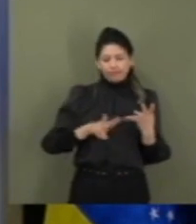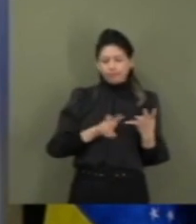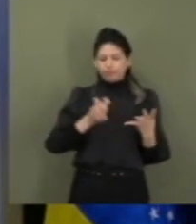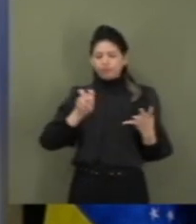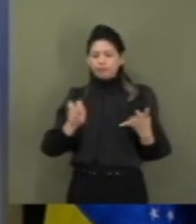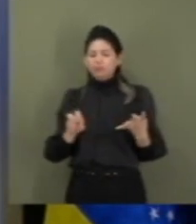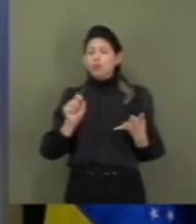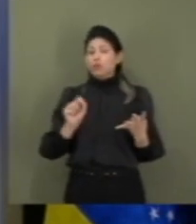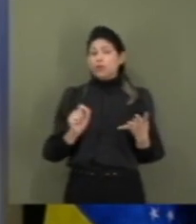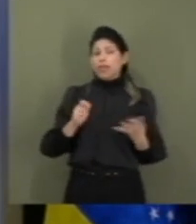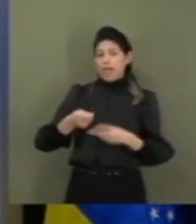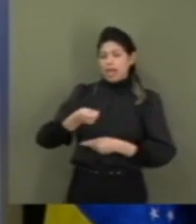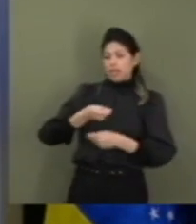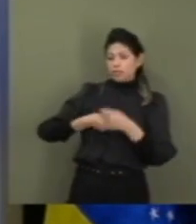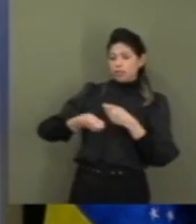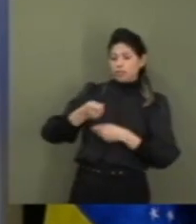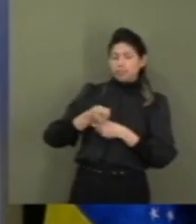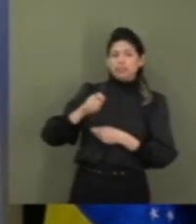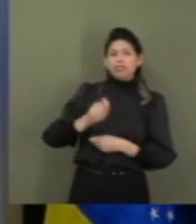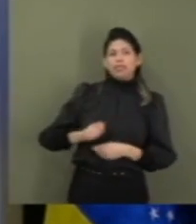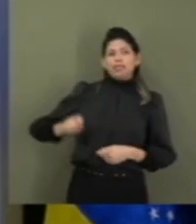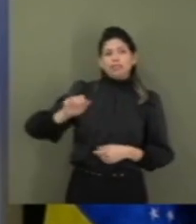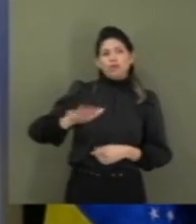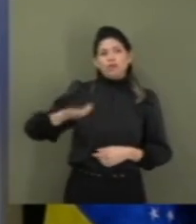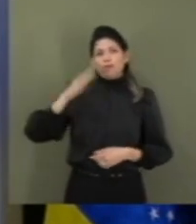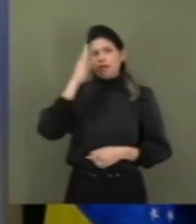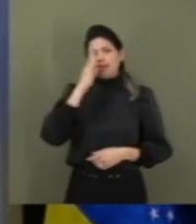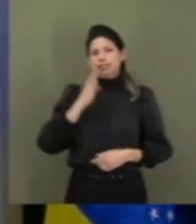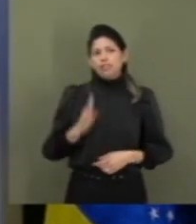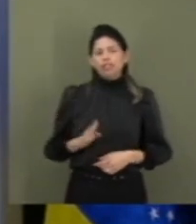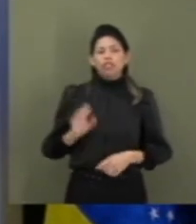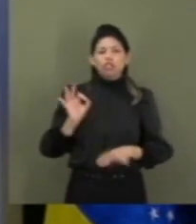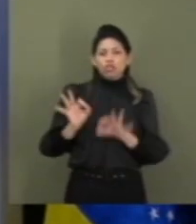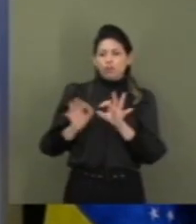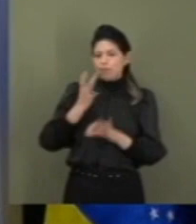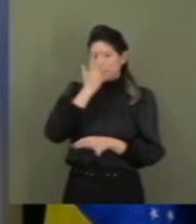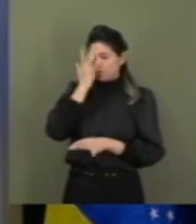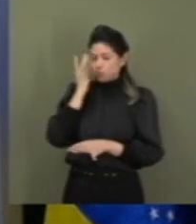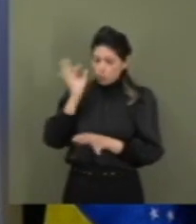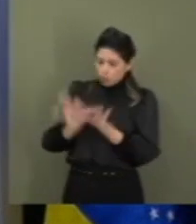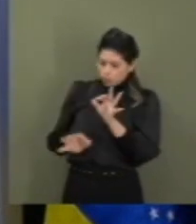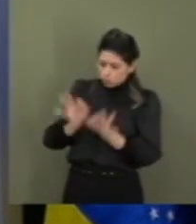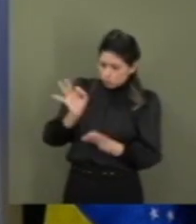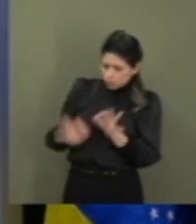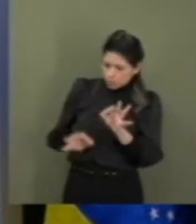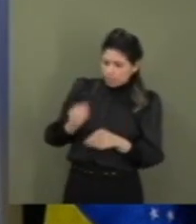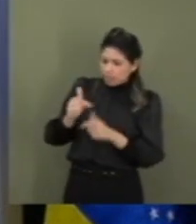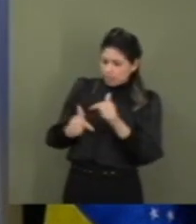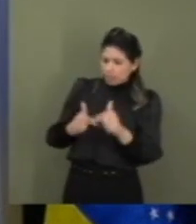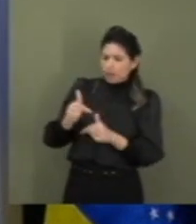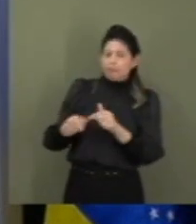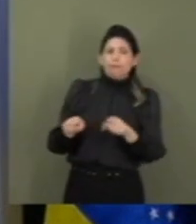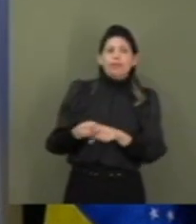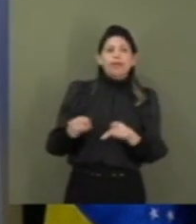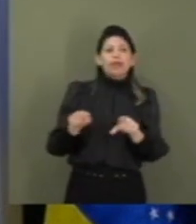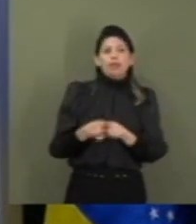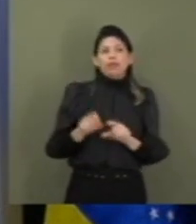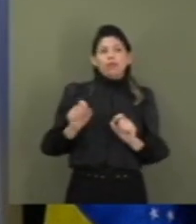de Juristas Conservadores. Os princípios republicanos e